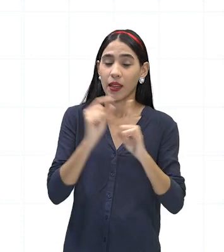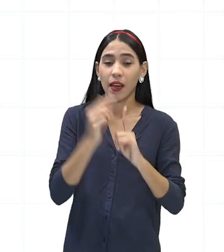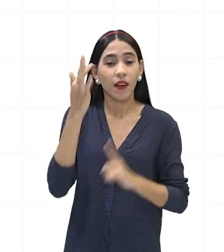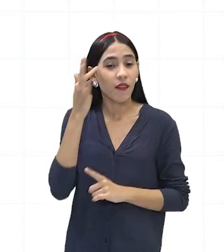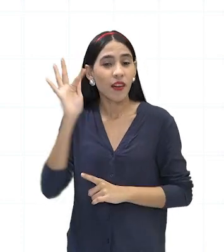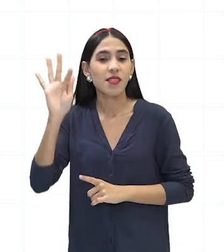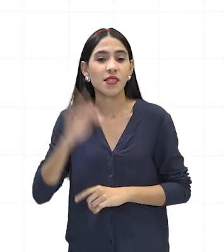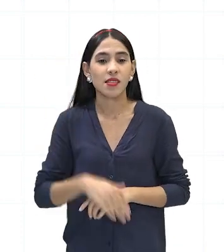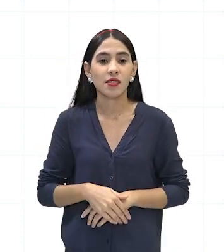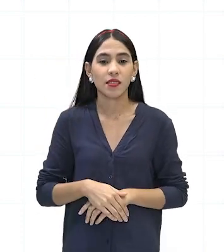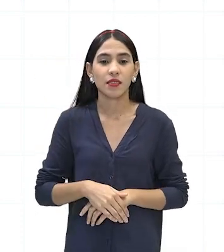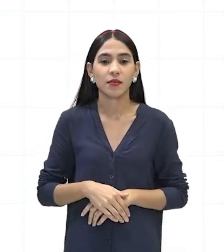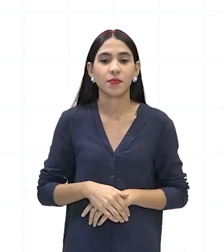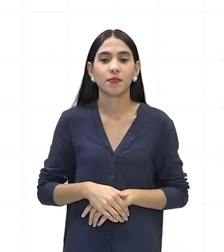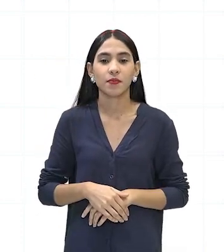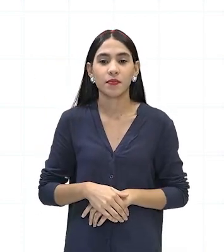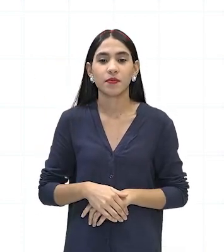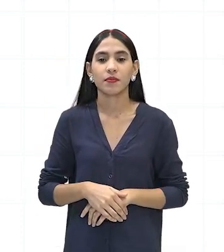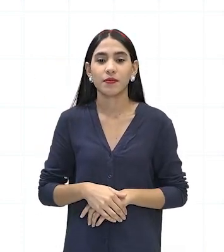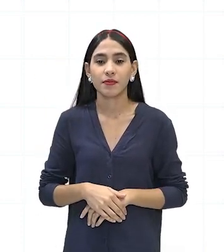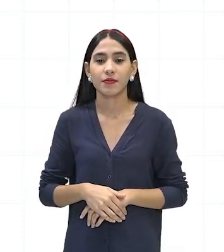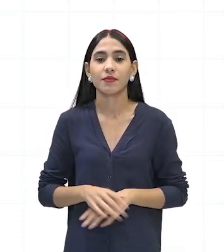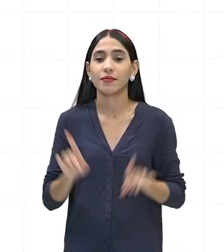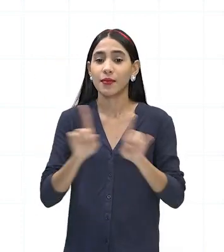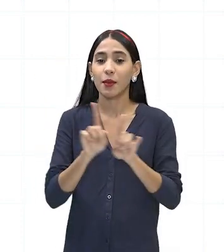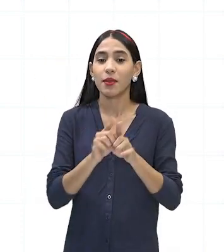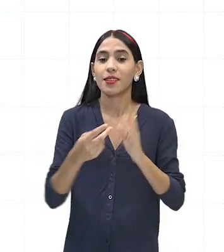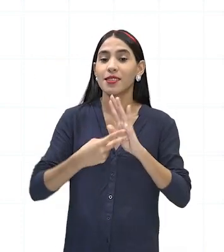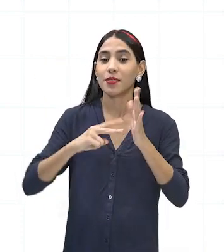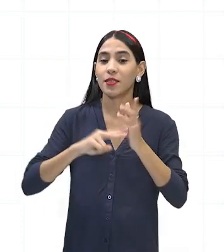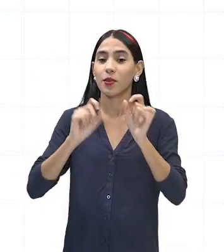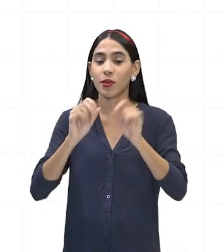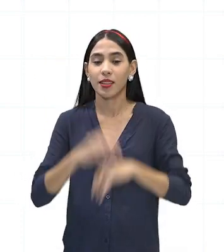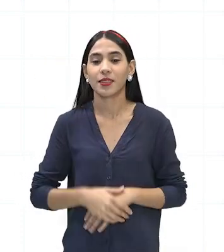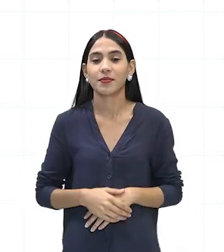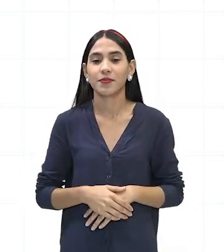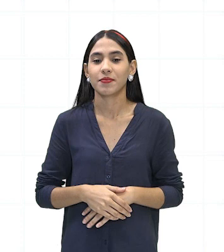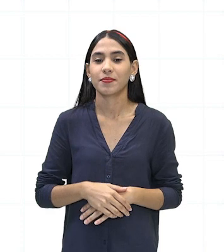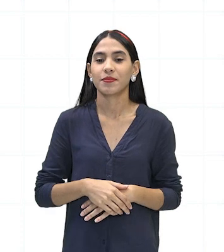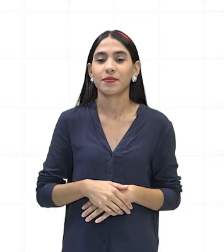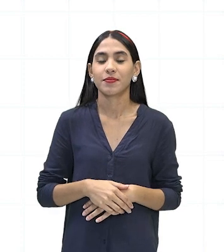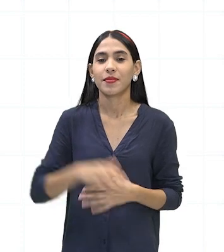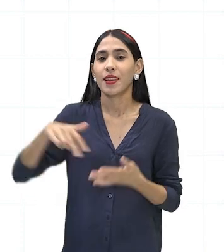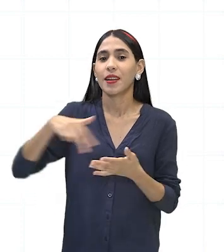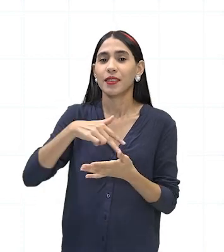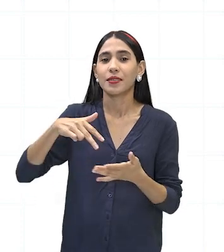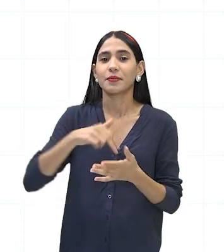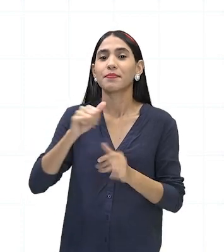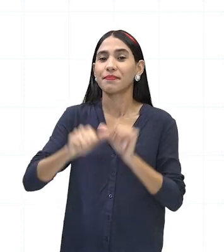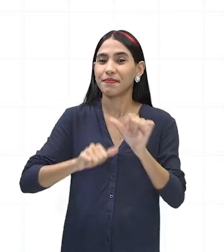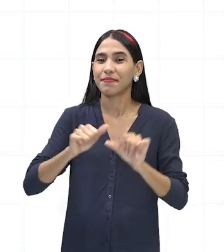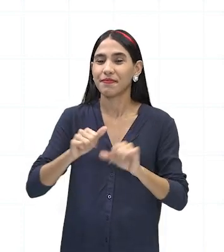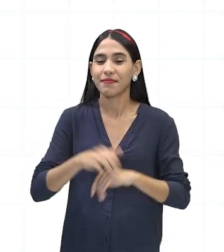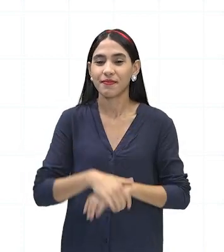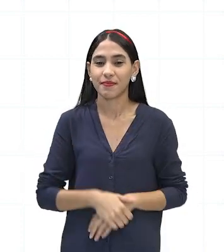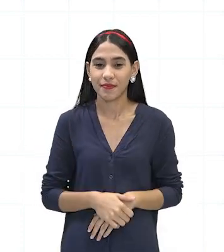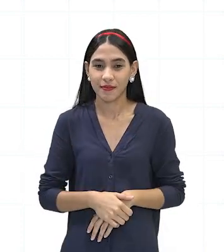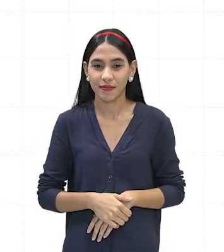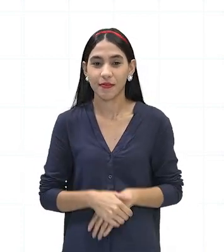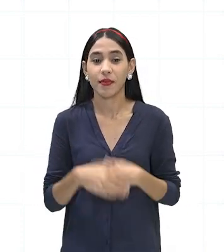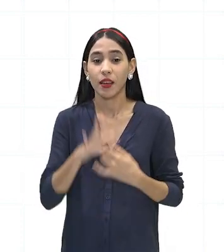francesa foxbordon, que pode significar desentoação, tá? Então,